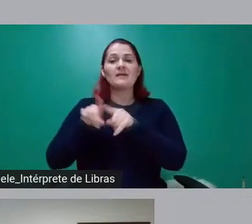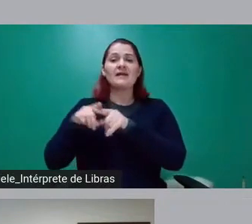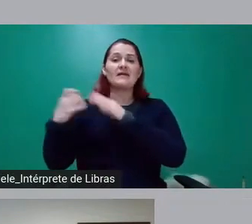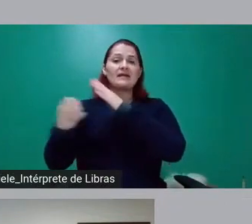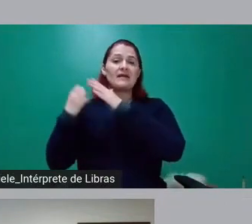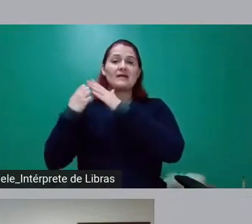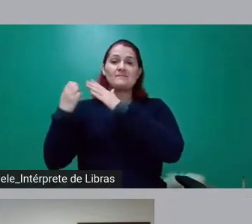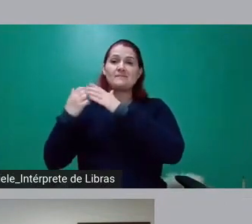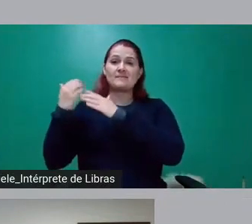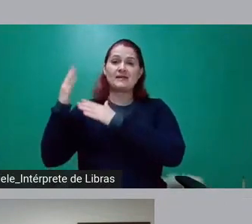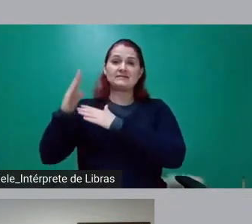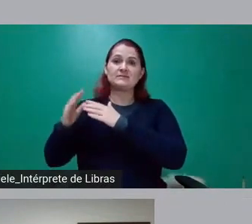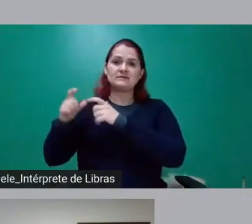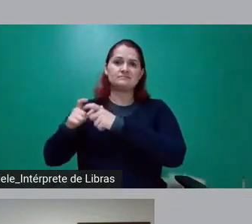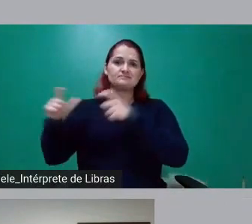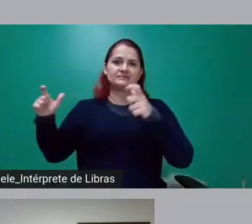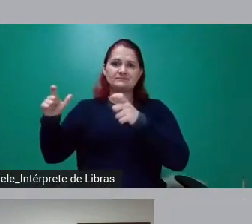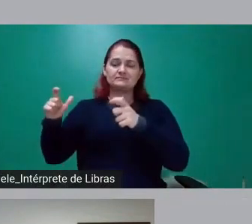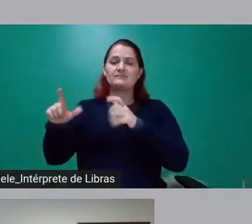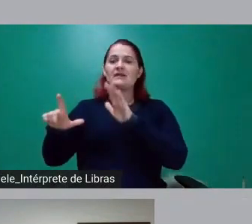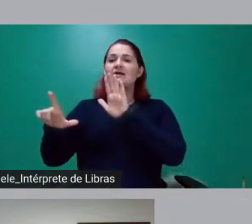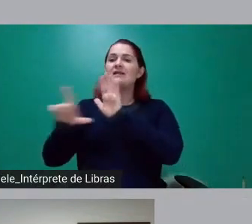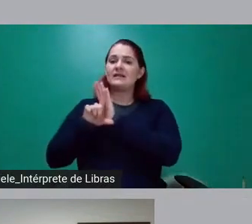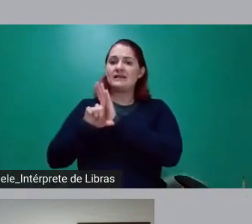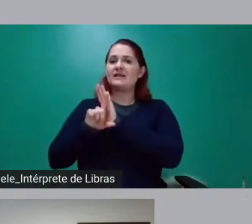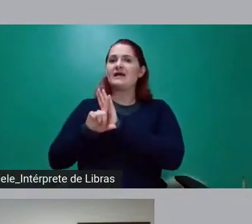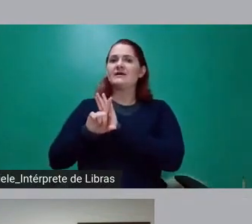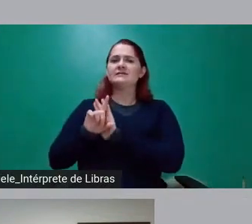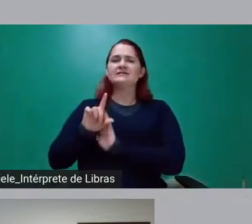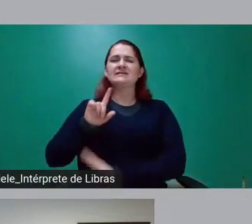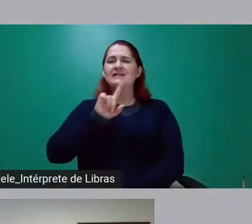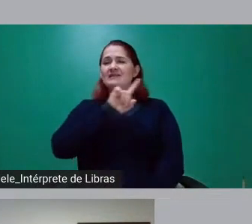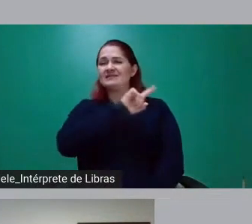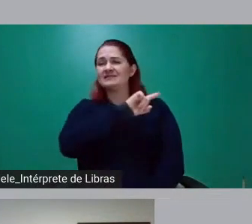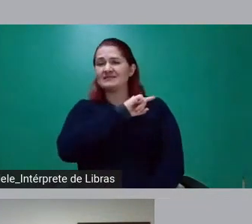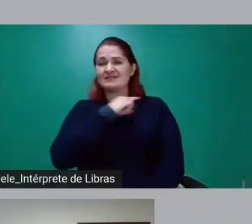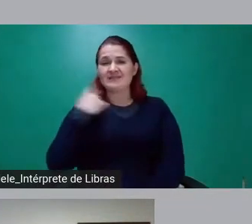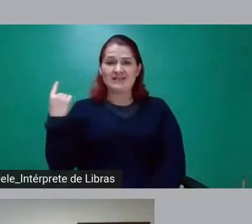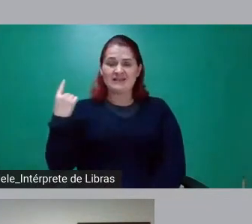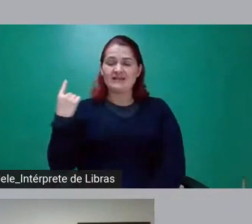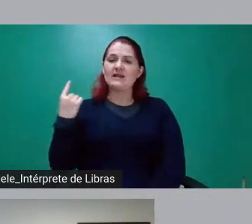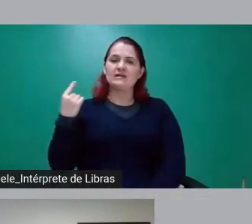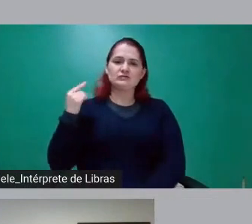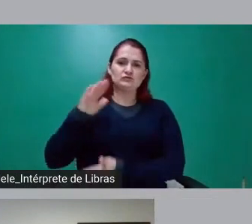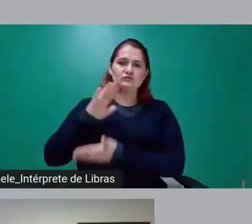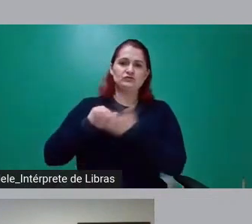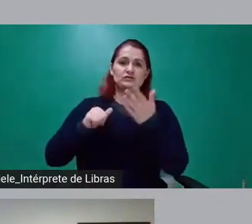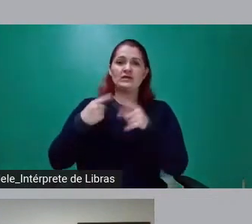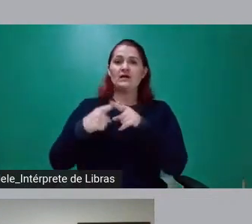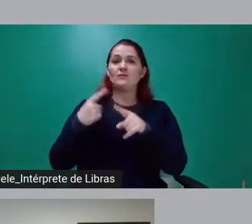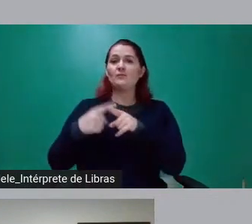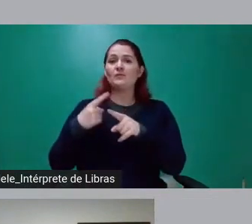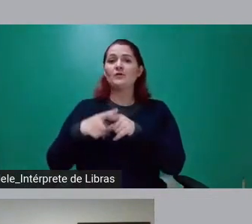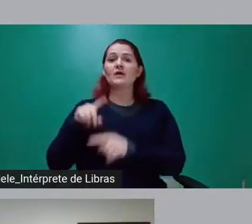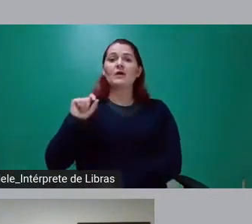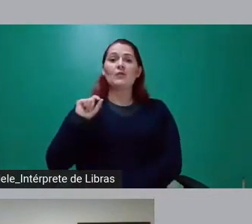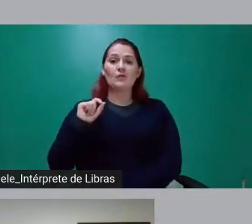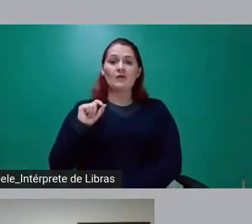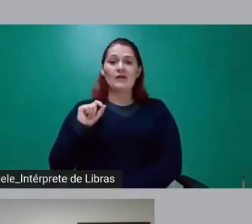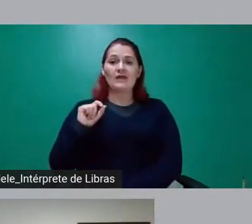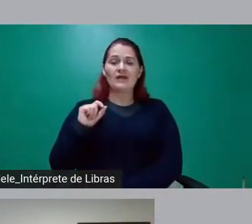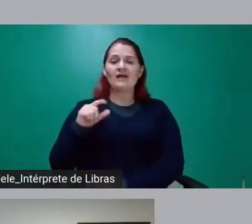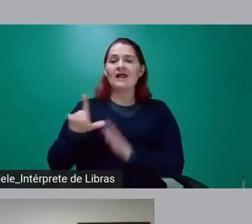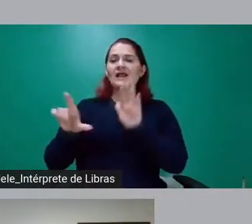Brasil essa legislação foi tardiamente revogada, porque a raposa já estava no galinheiro quando ela foi